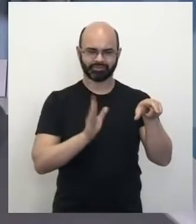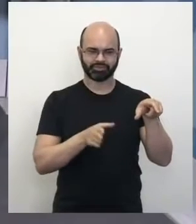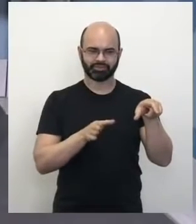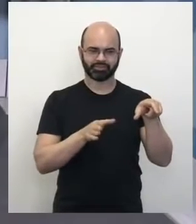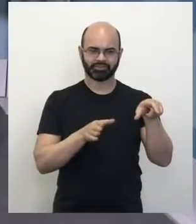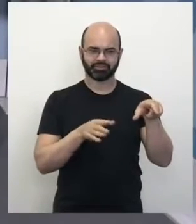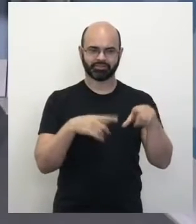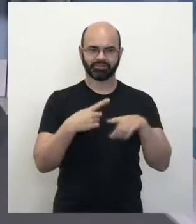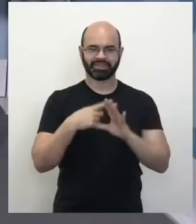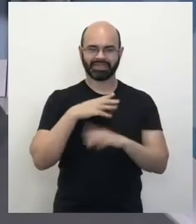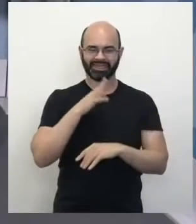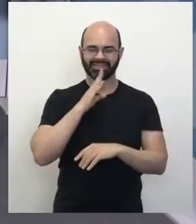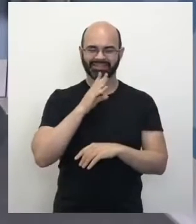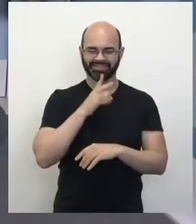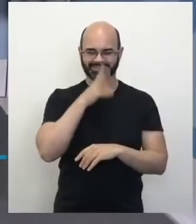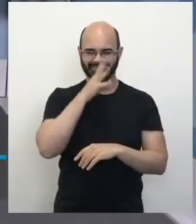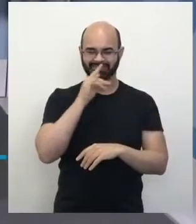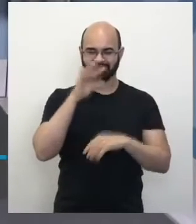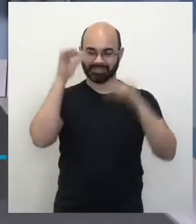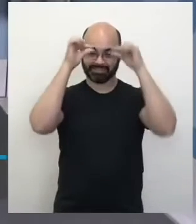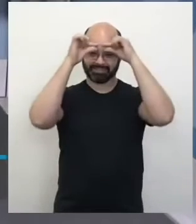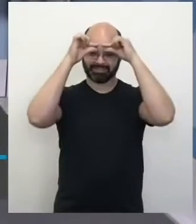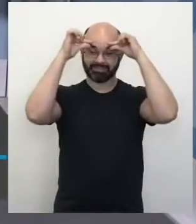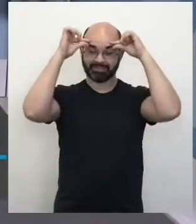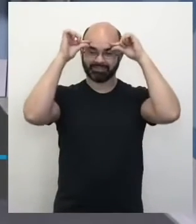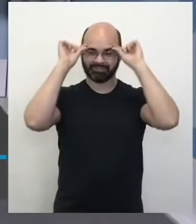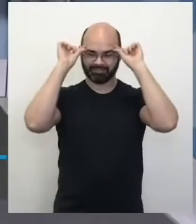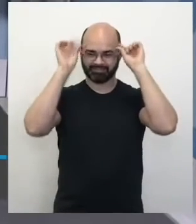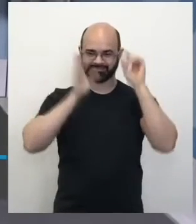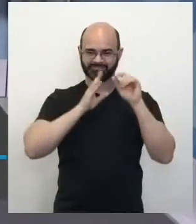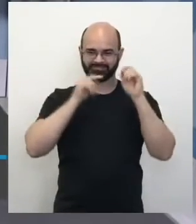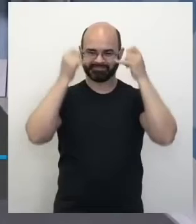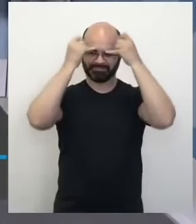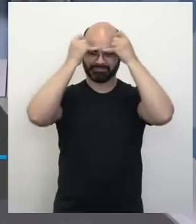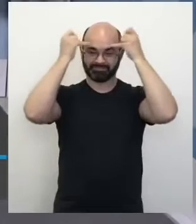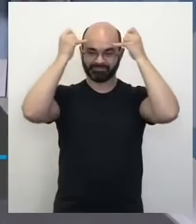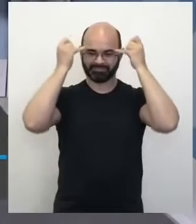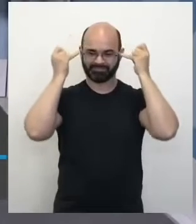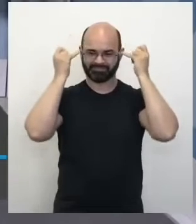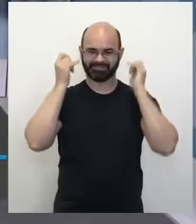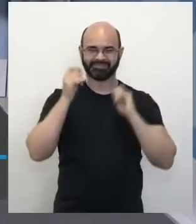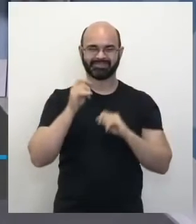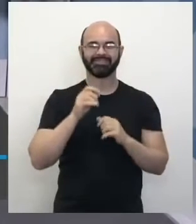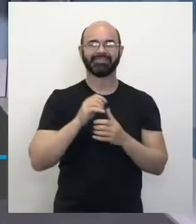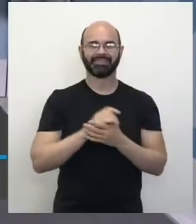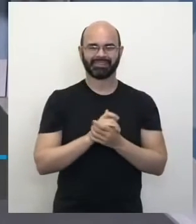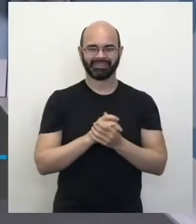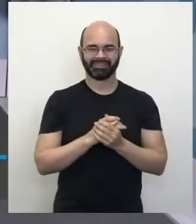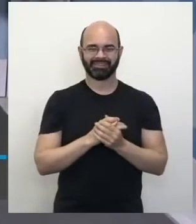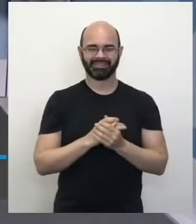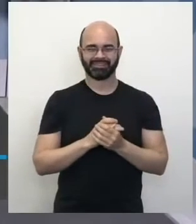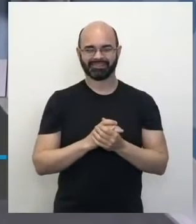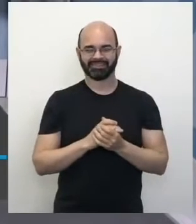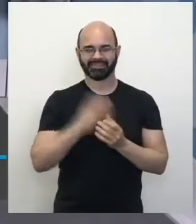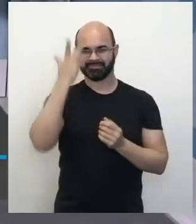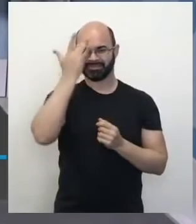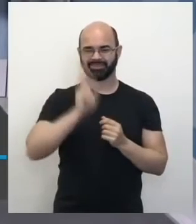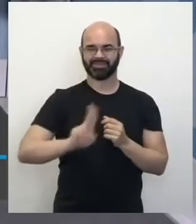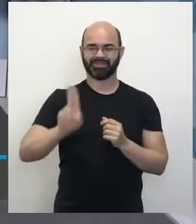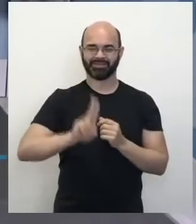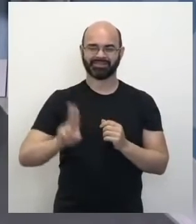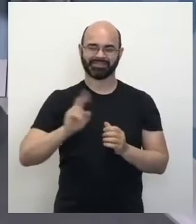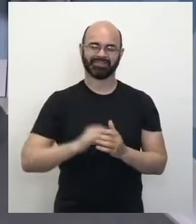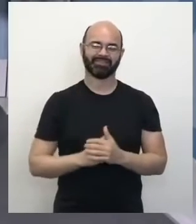faz a sobrancelha. Sim, né? O designer de sobrancelha faz também. Tô sabendo. Olha aí, que legal, né? E